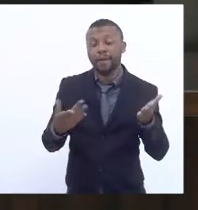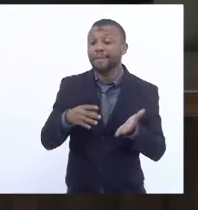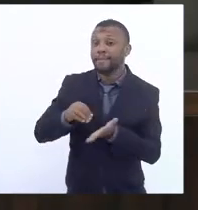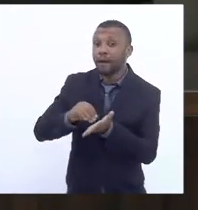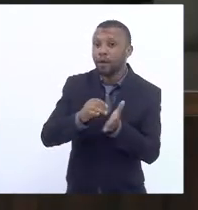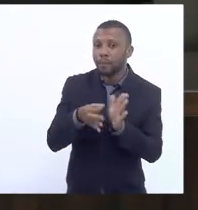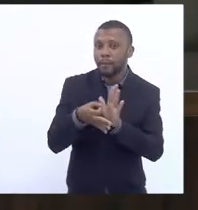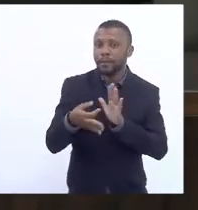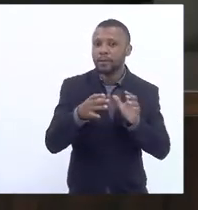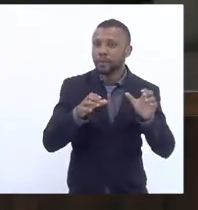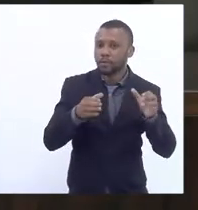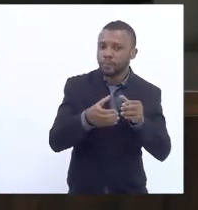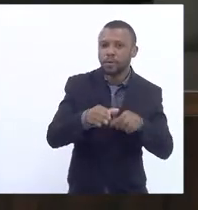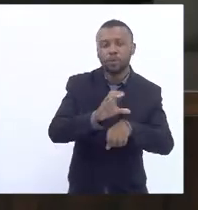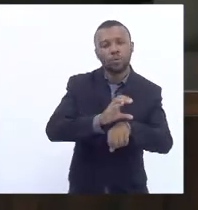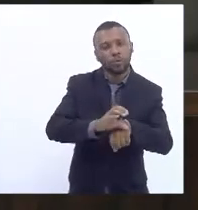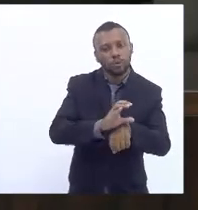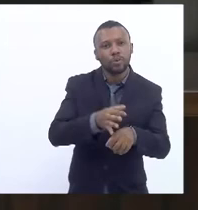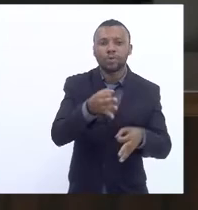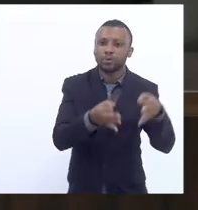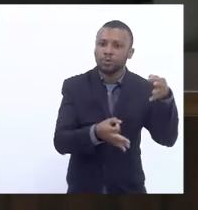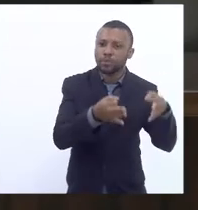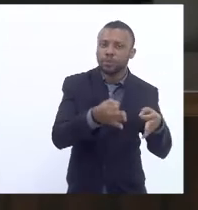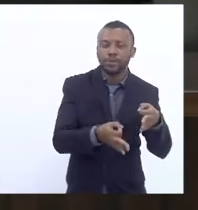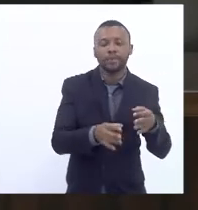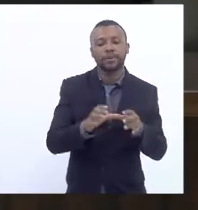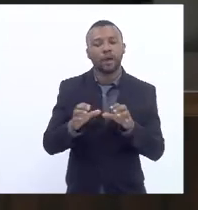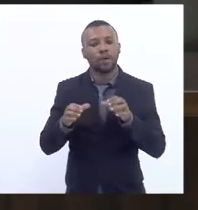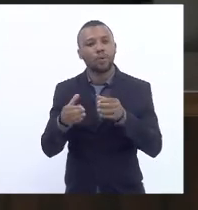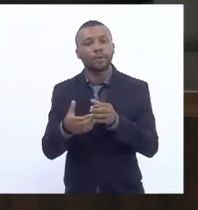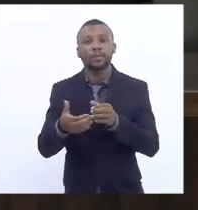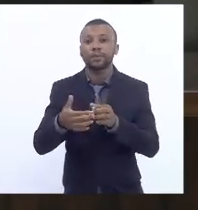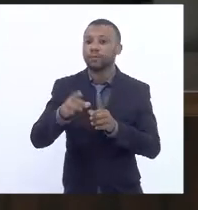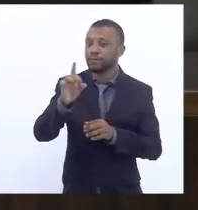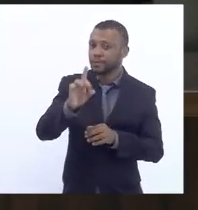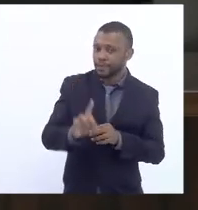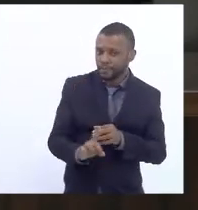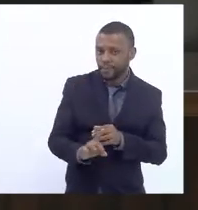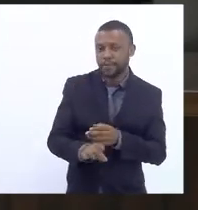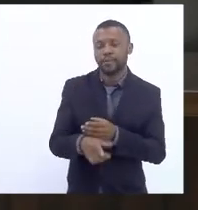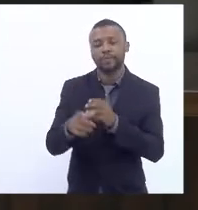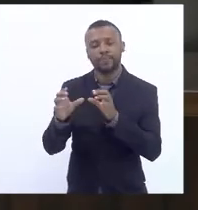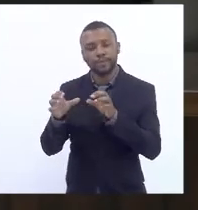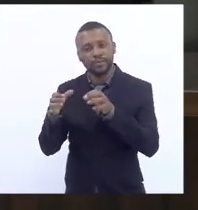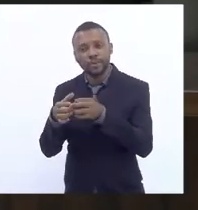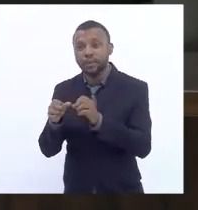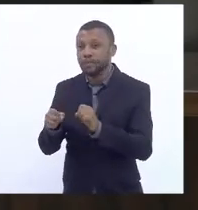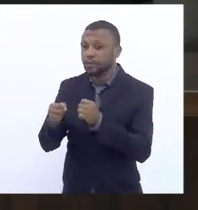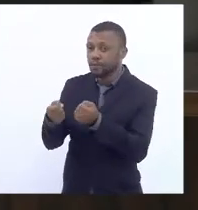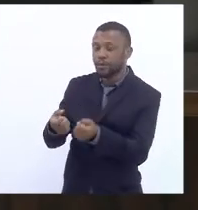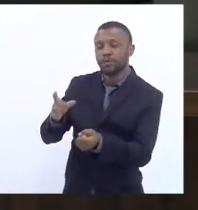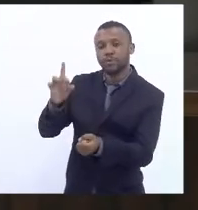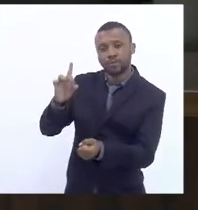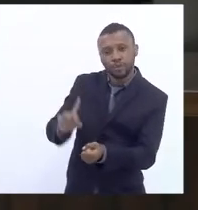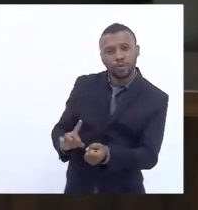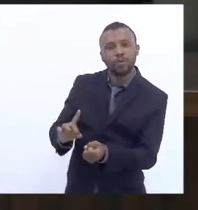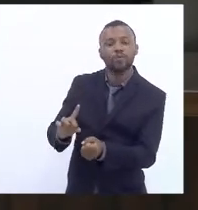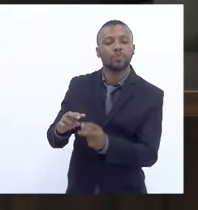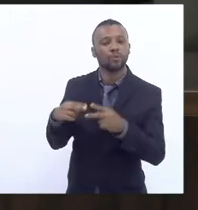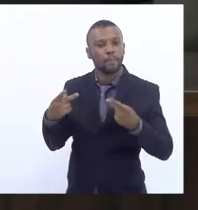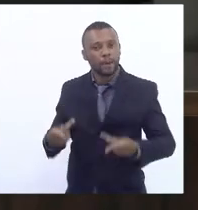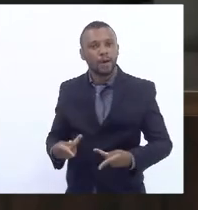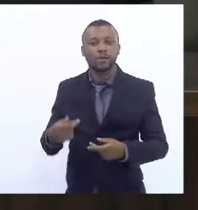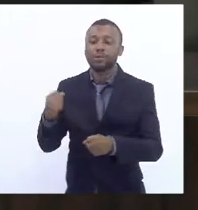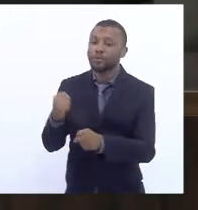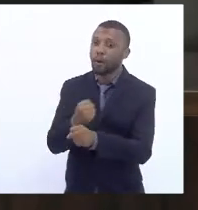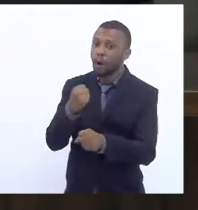das Comissões de Constituição e Justiça, da Pessoa com Deficiência, do Turismo, de Defesa dos Direitos Humanos e Cidadania, de Obras Públicas